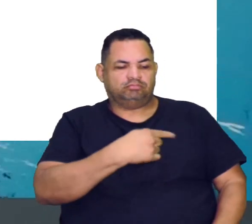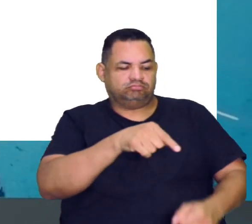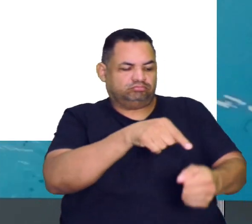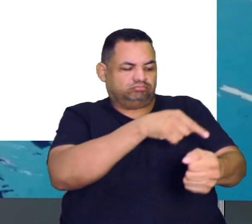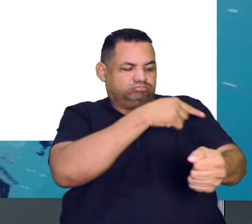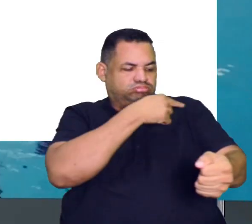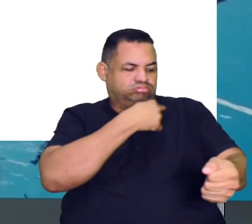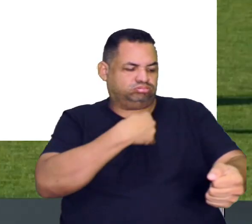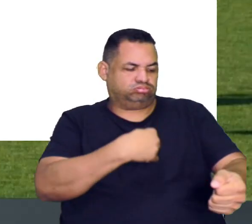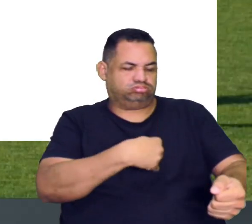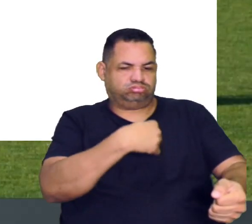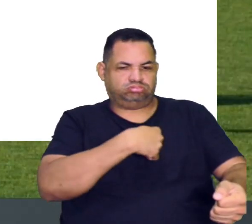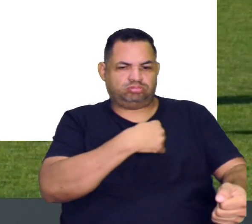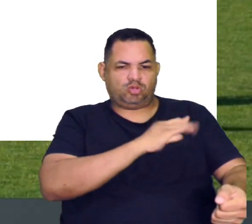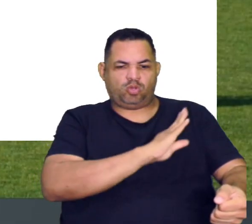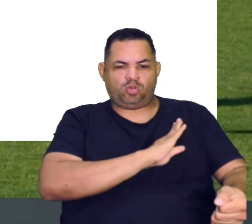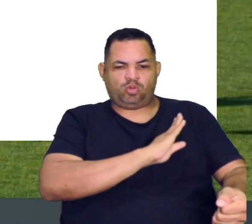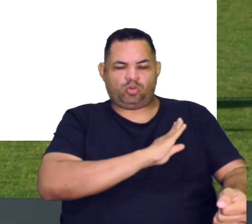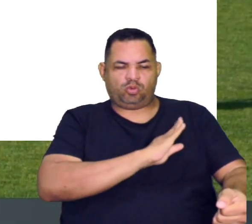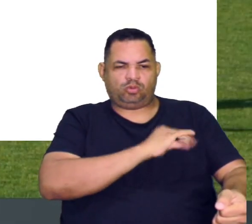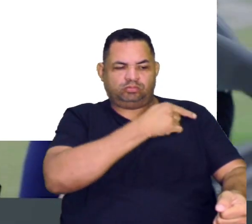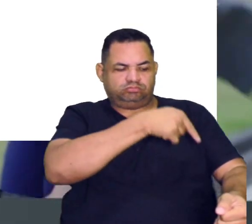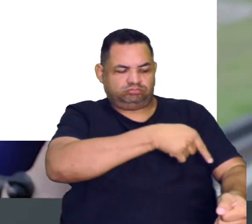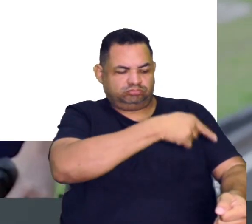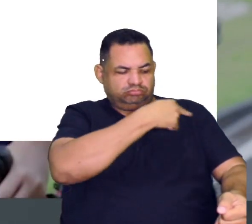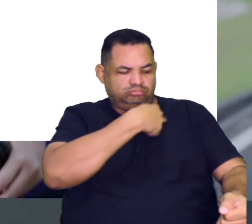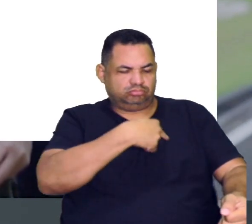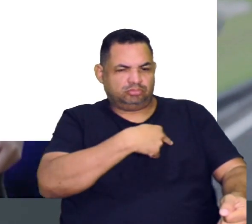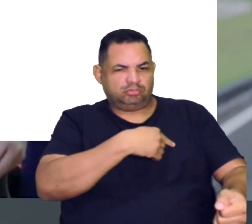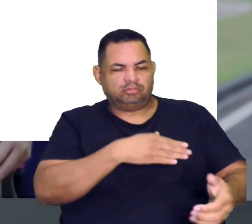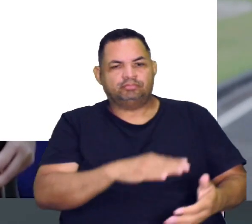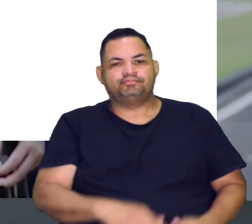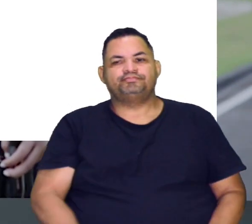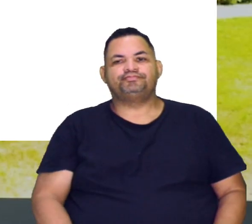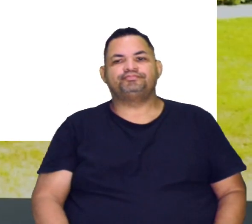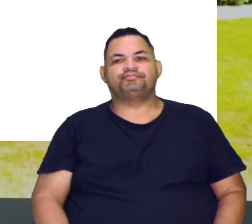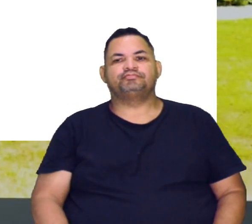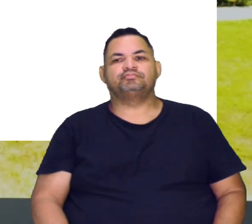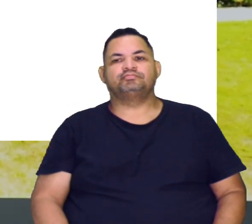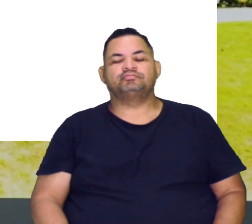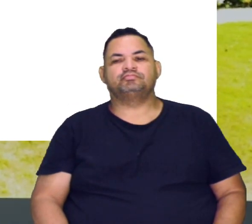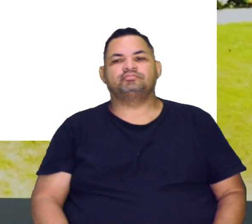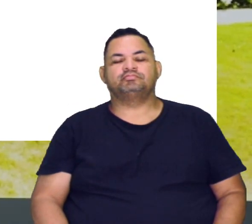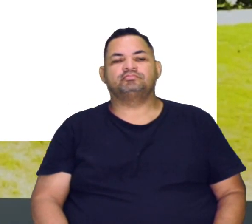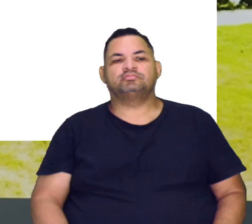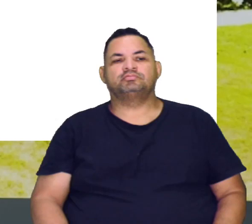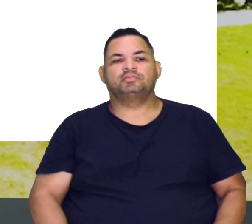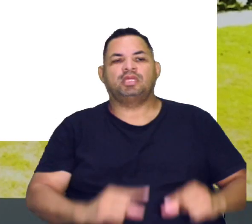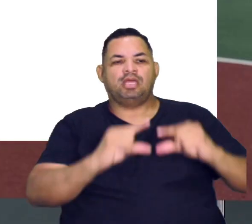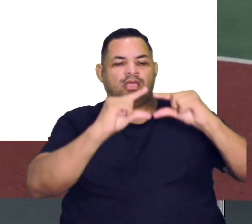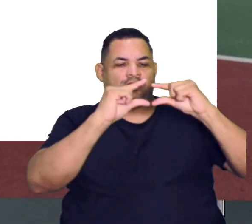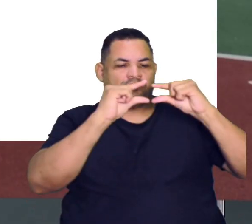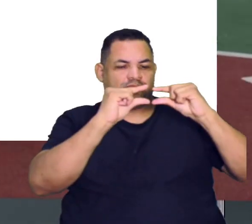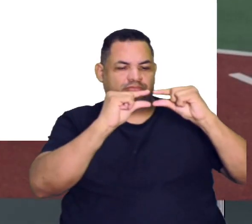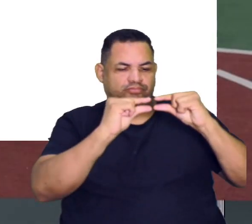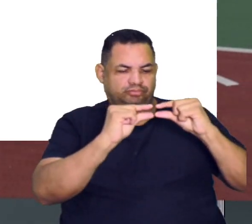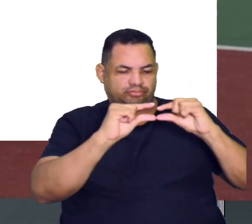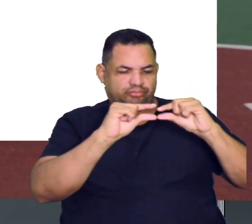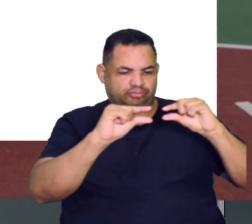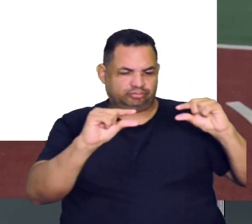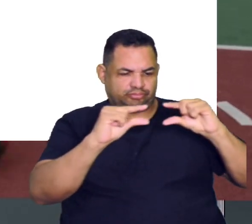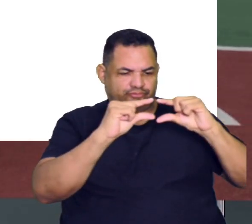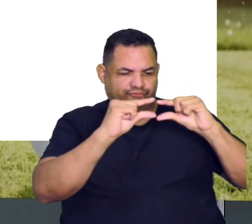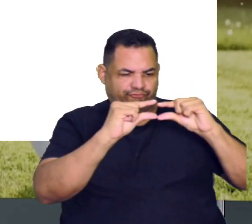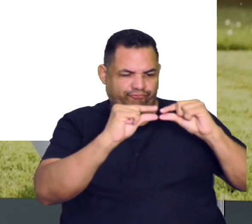ao nosso coração, para fazer esse funcionamento aí acontecer do nosso coração. O que acontece? Um estreitamento, né?